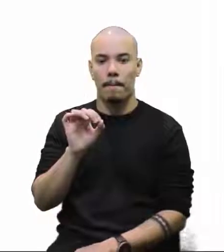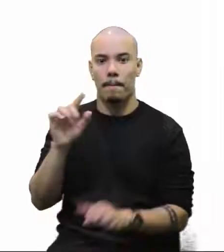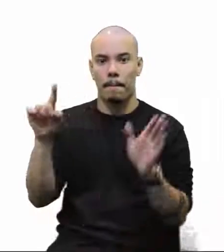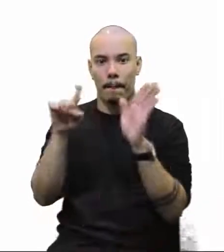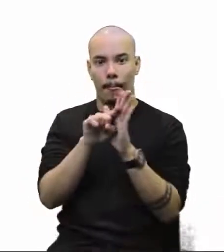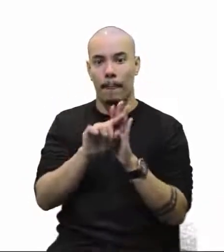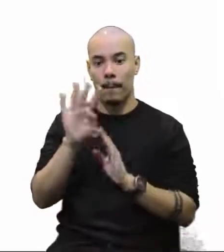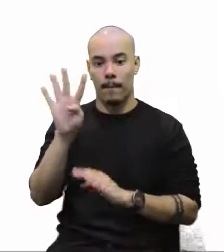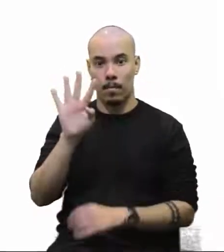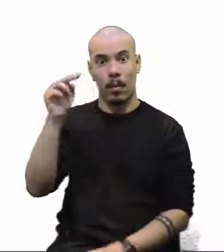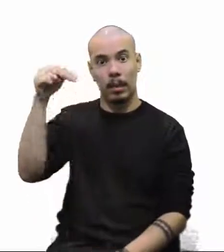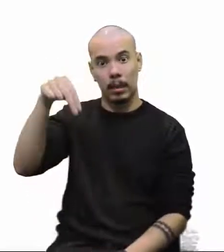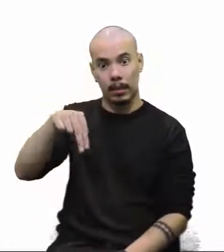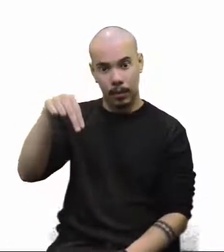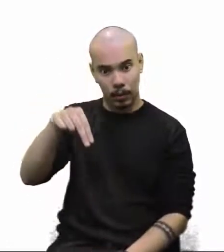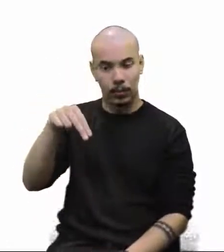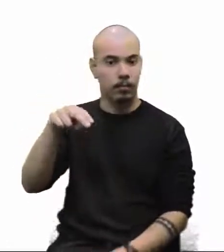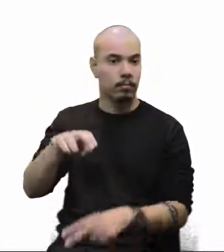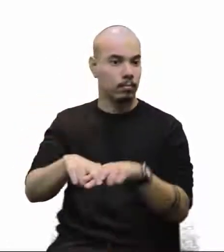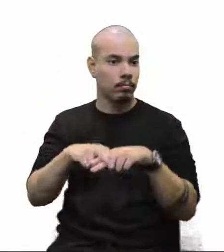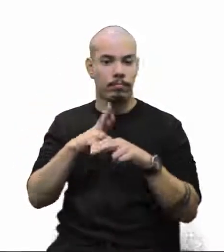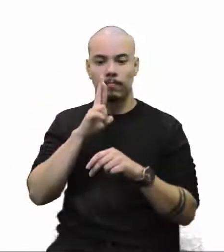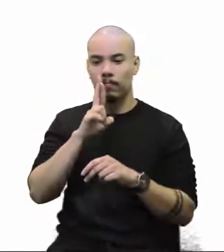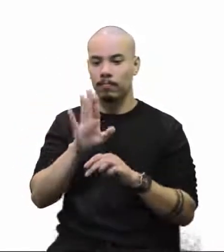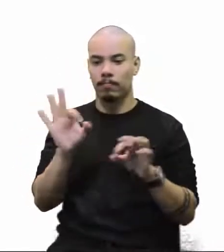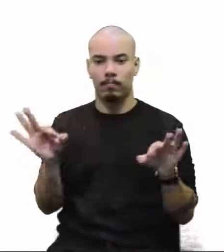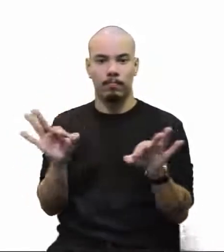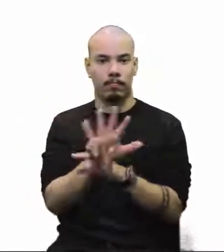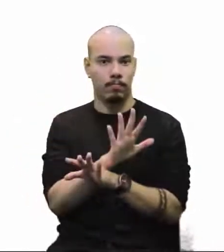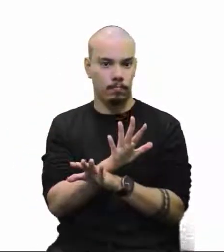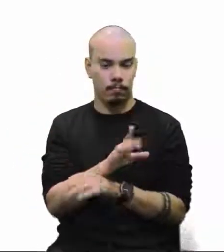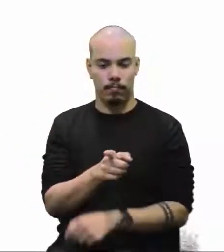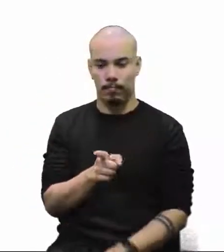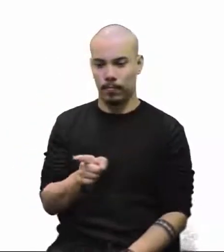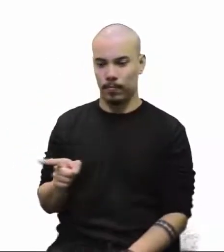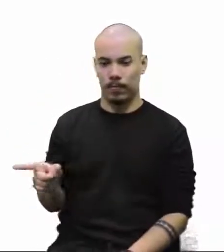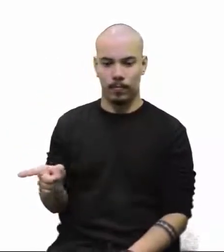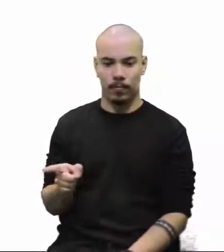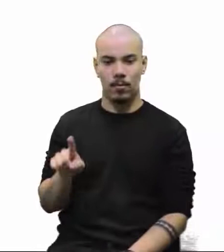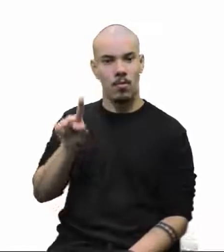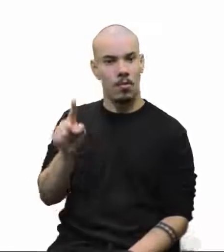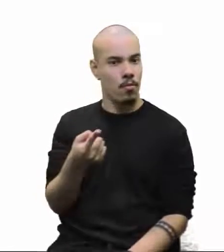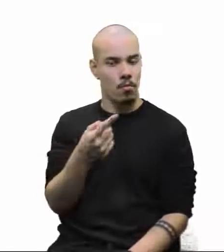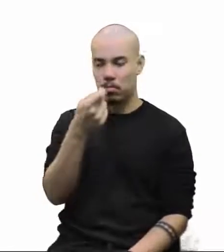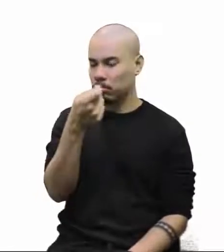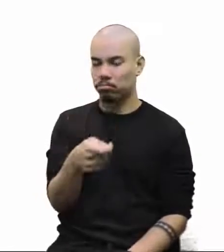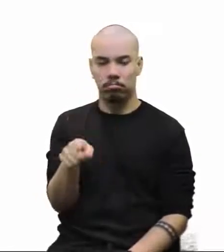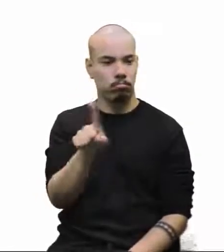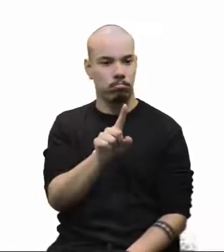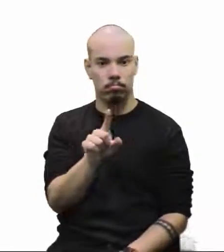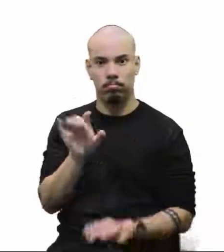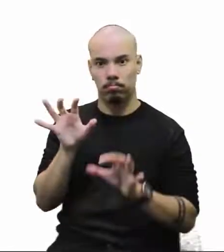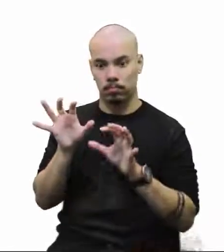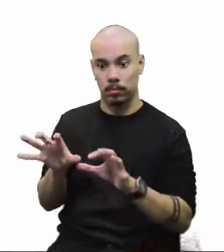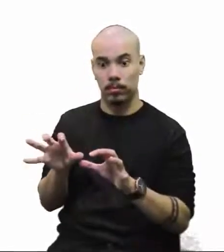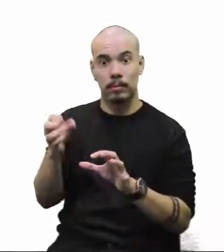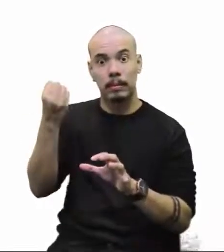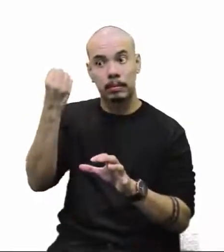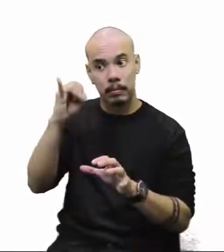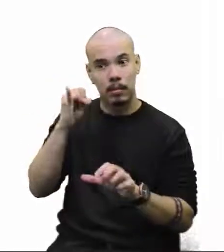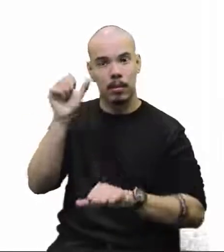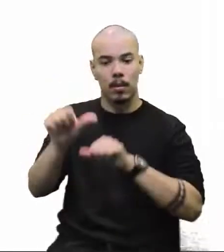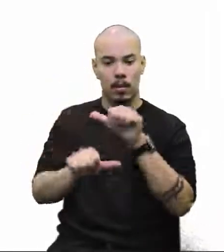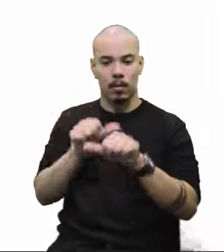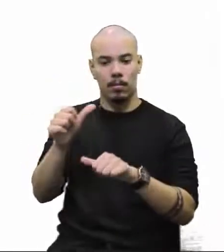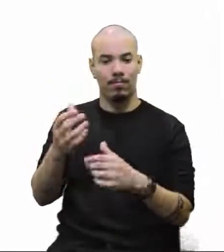a menos 4 newtons. Então, aí já está em notação científica, não precisa modificar. Se fosse modificar,